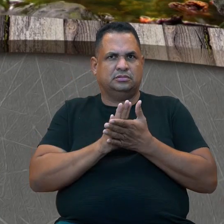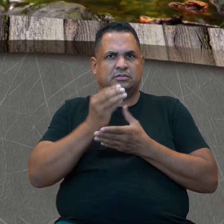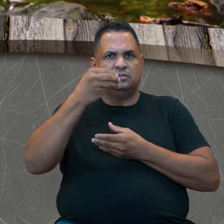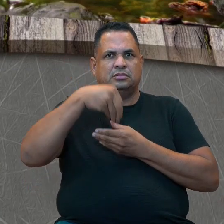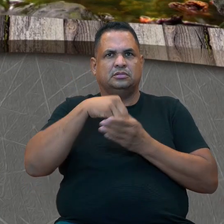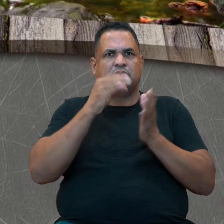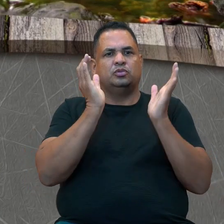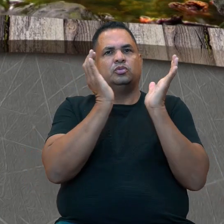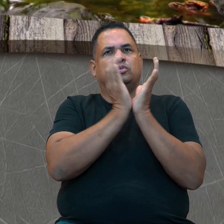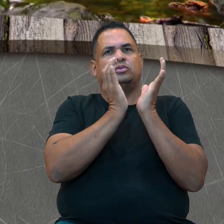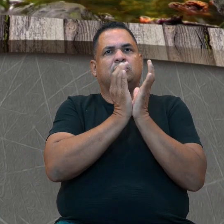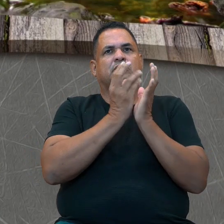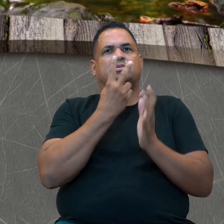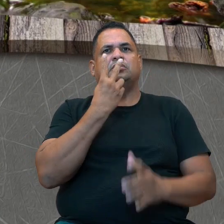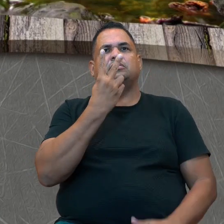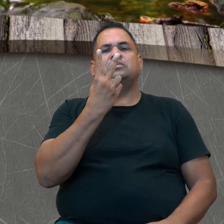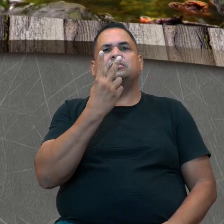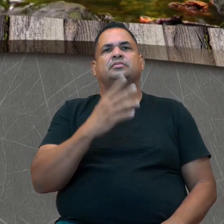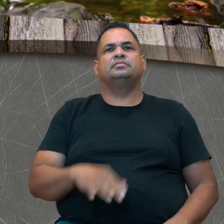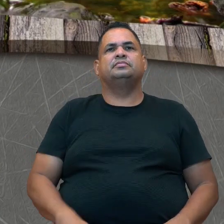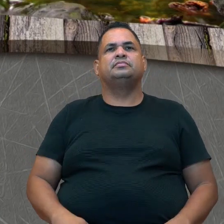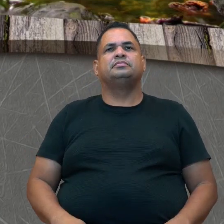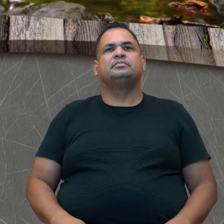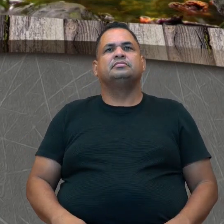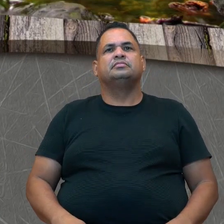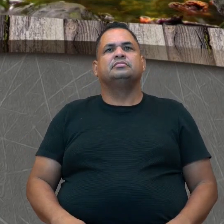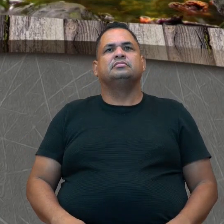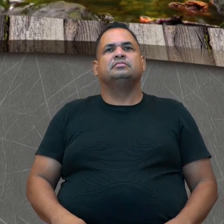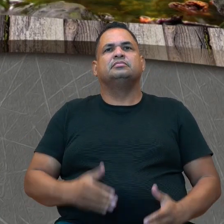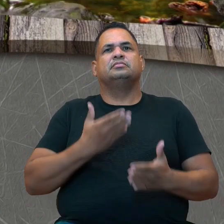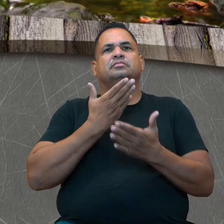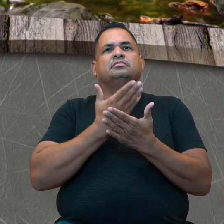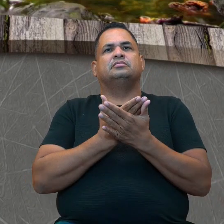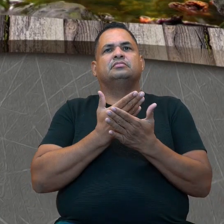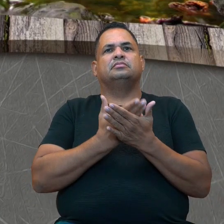unidade 2, tá bom? Essa é a nossa aula